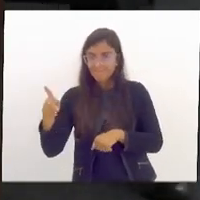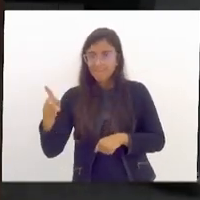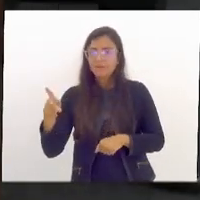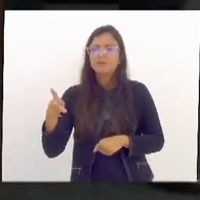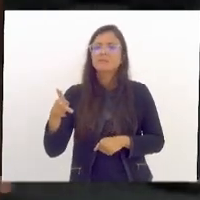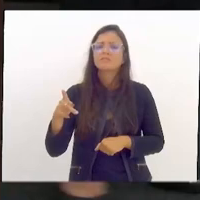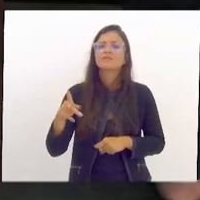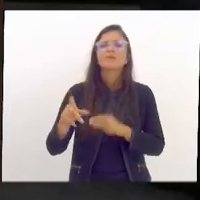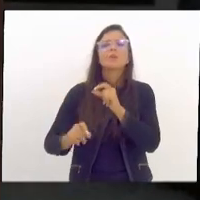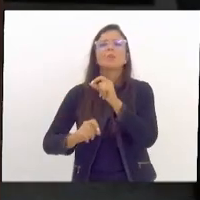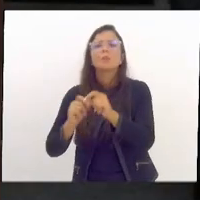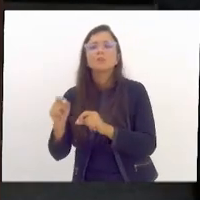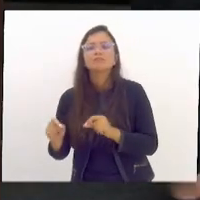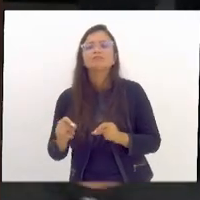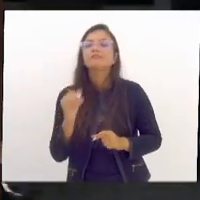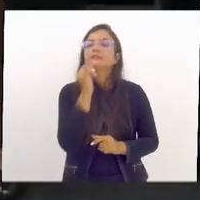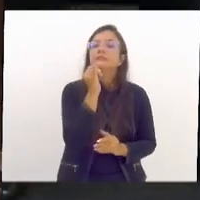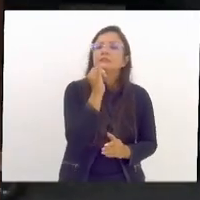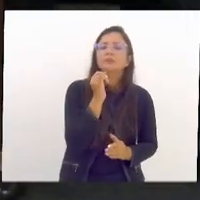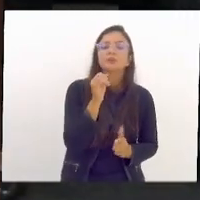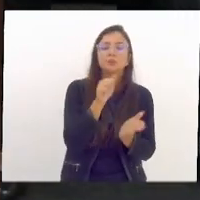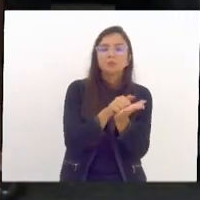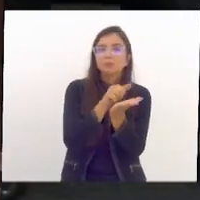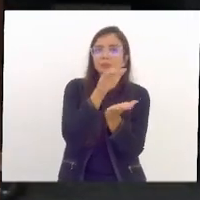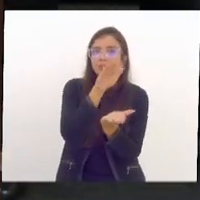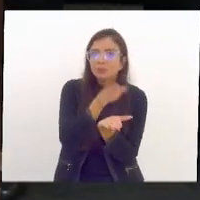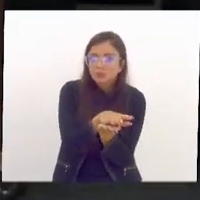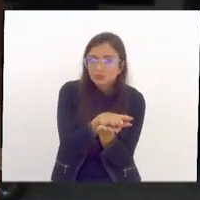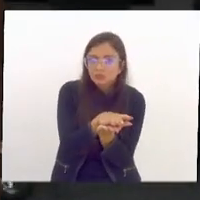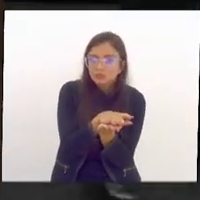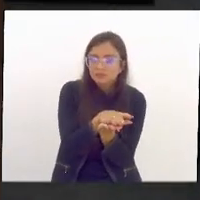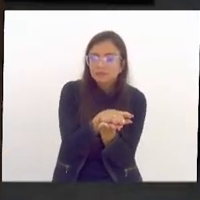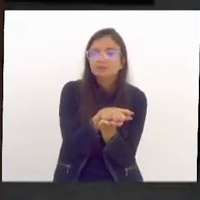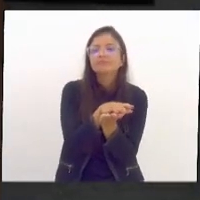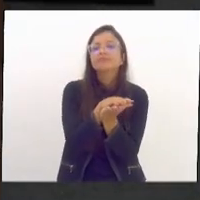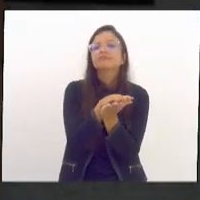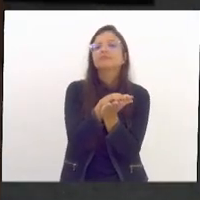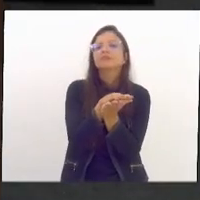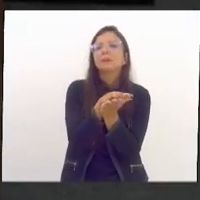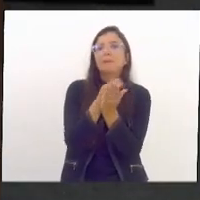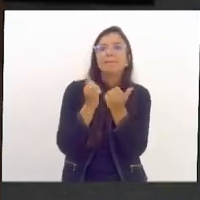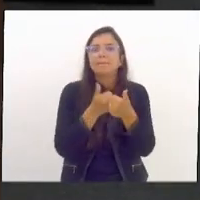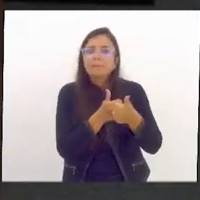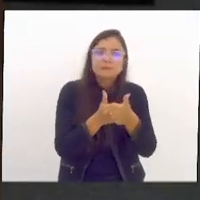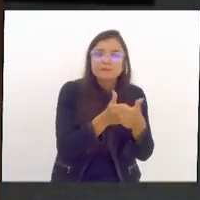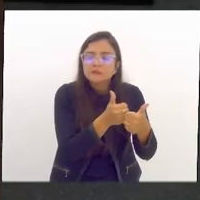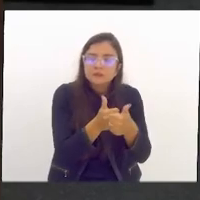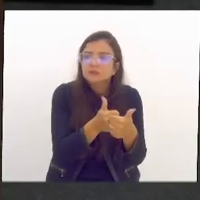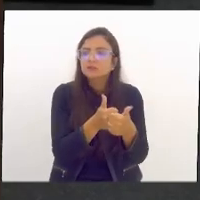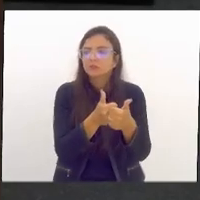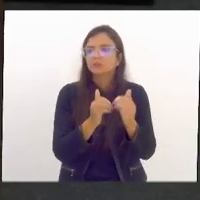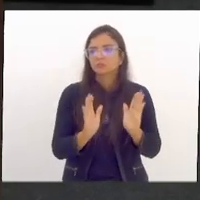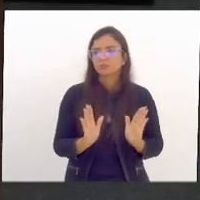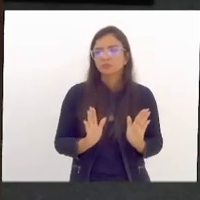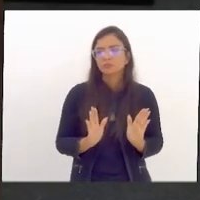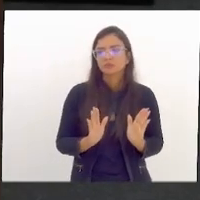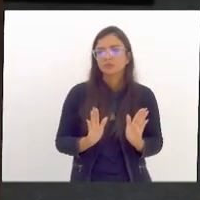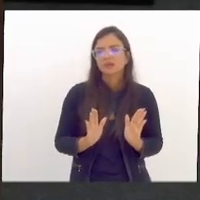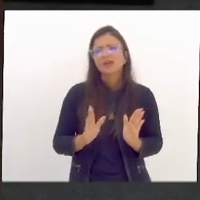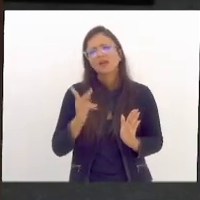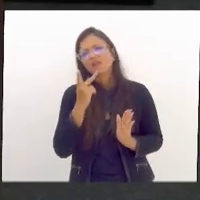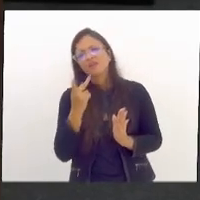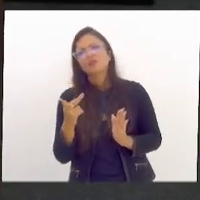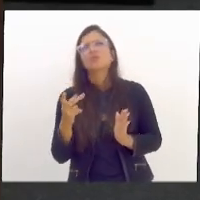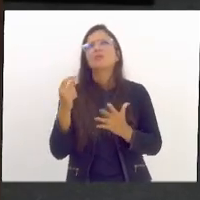é que não haja a multa no sentido de perseguição, né? Então, ele aborda os